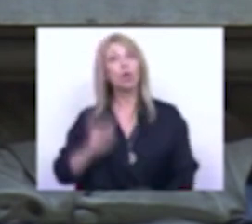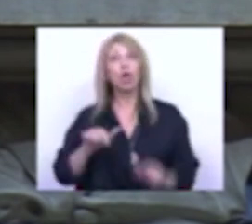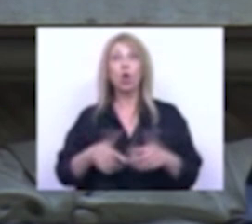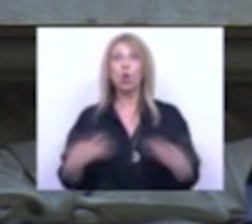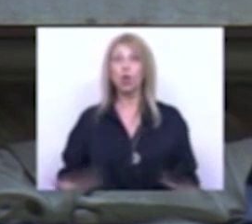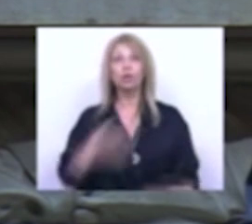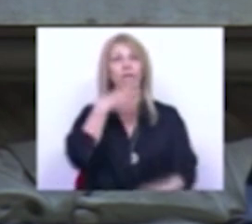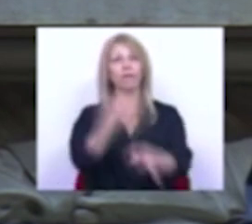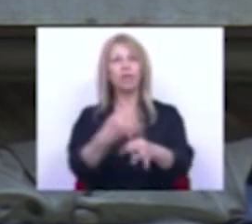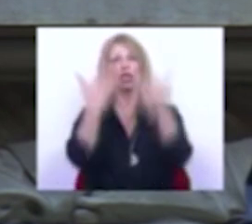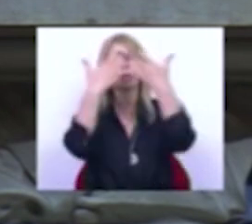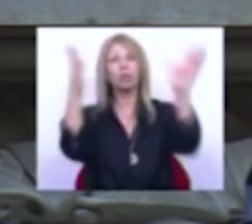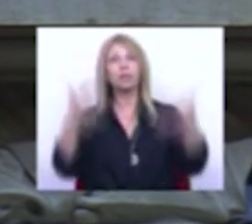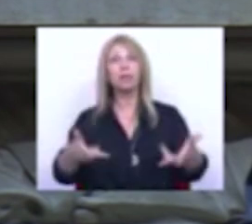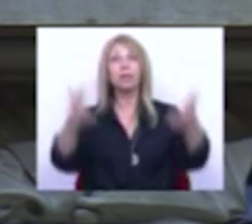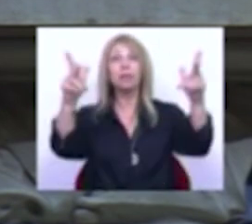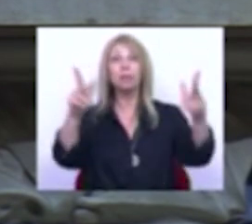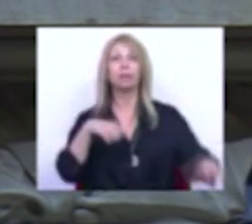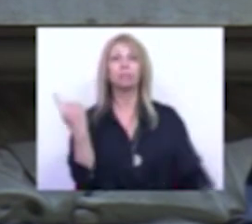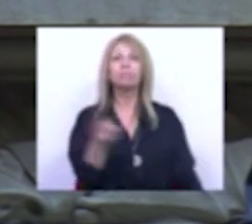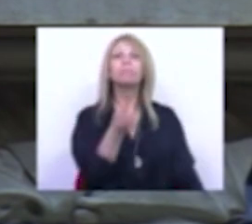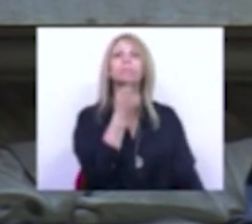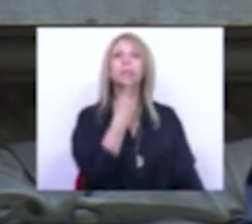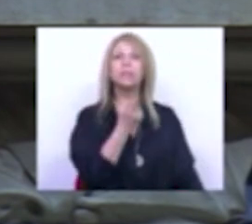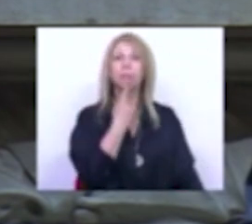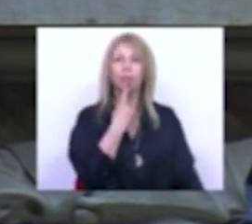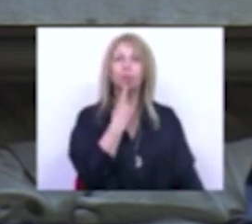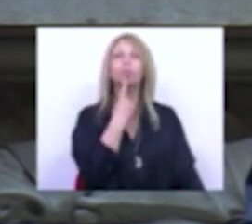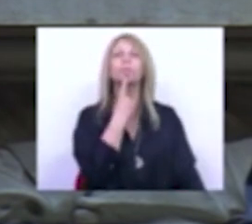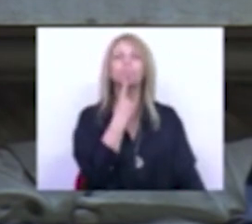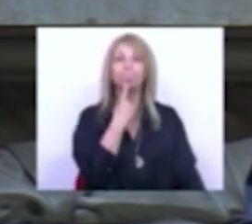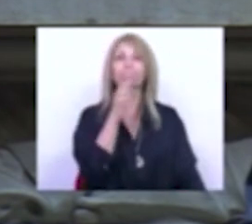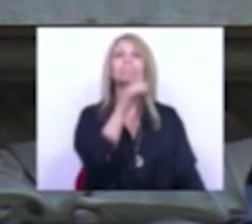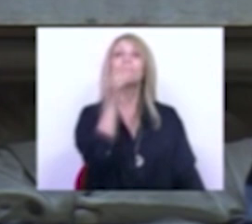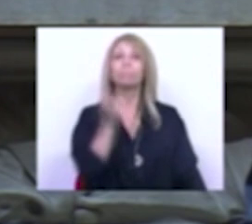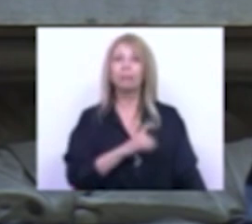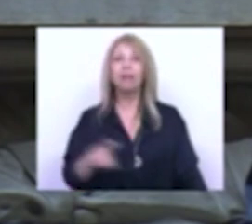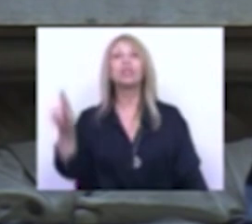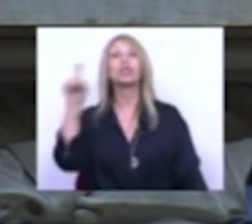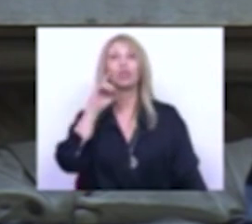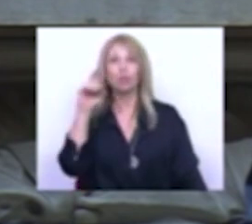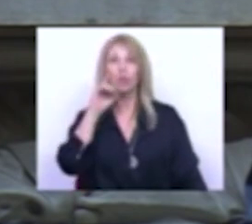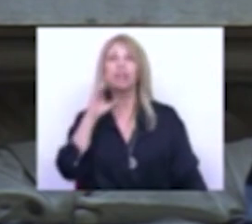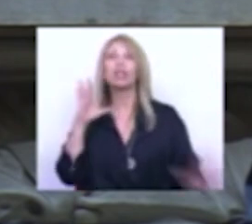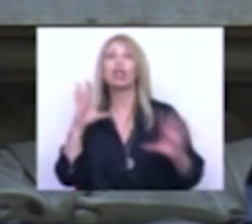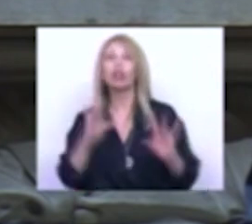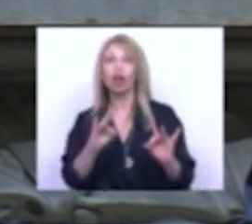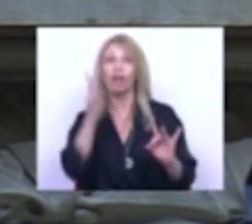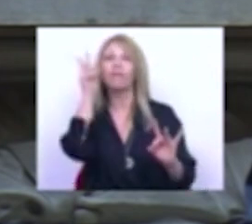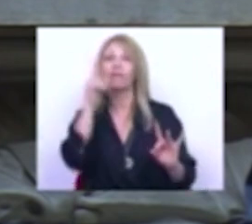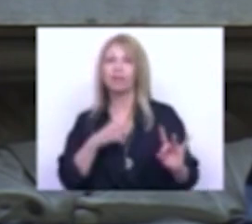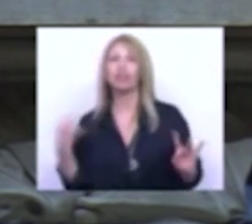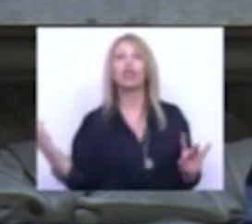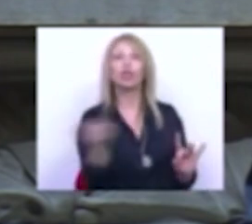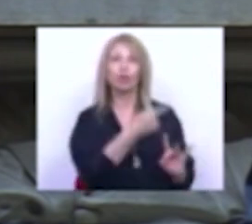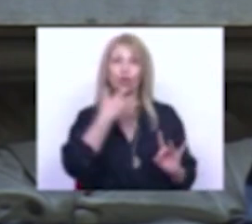e liberdade e em que percebemos como a paz e a segurança tocam as nossas vidas, não é demais pensar